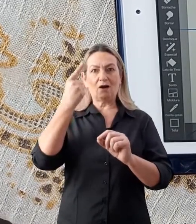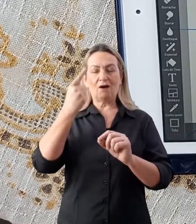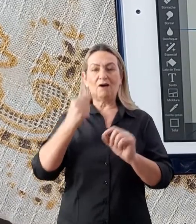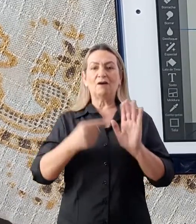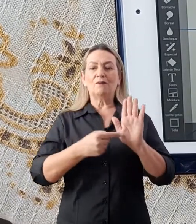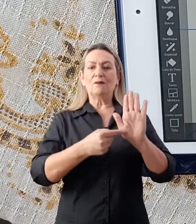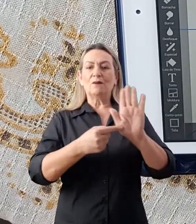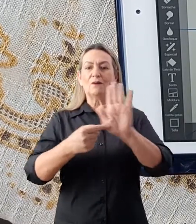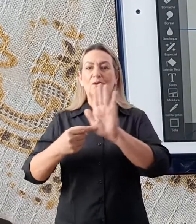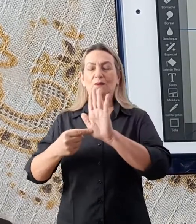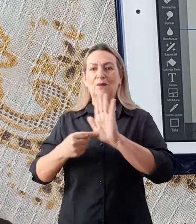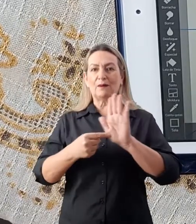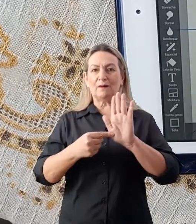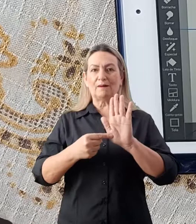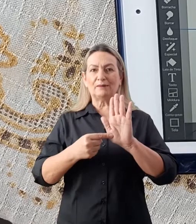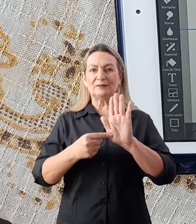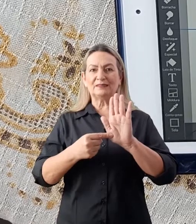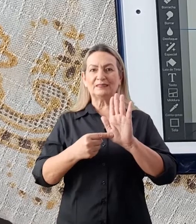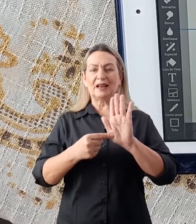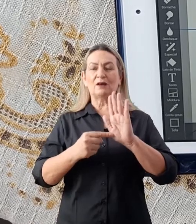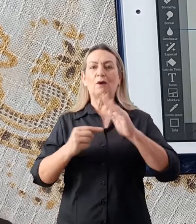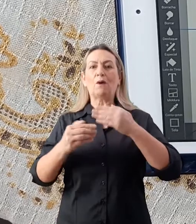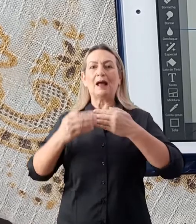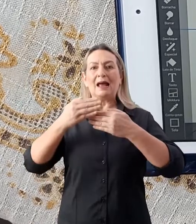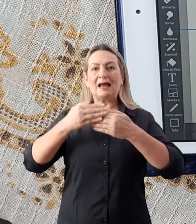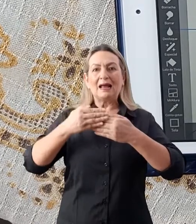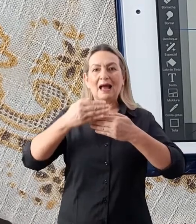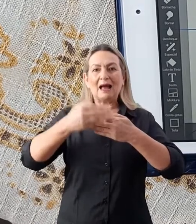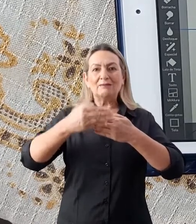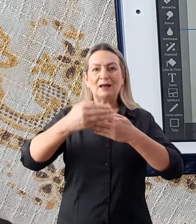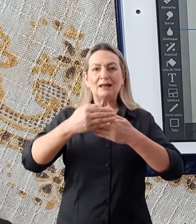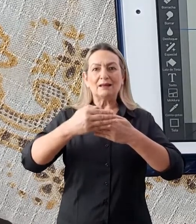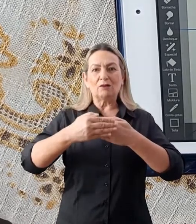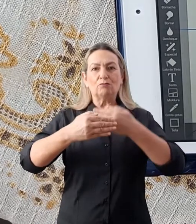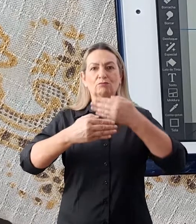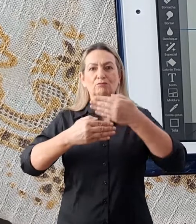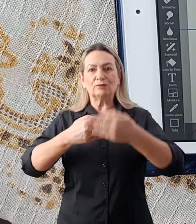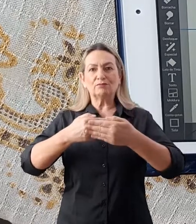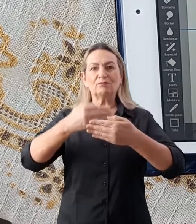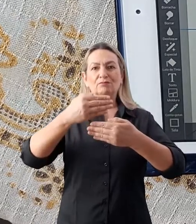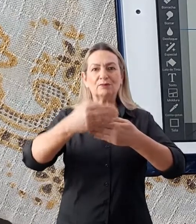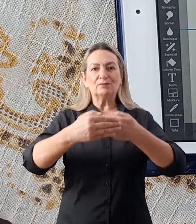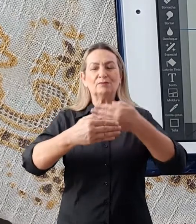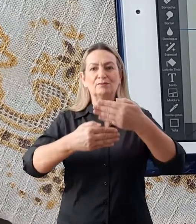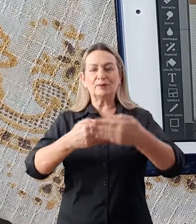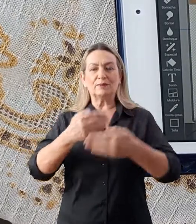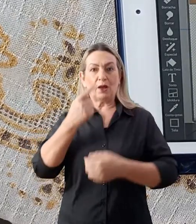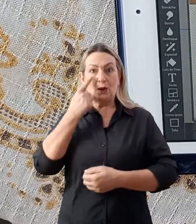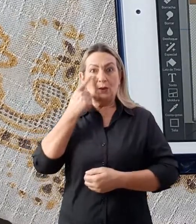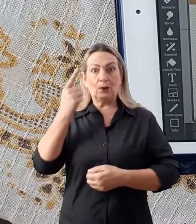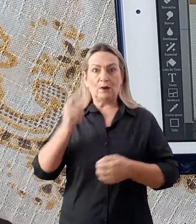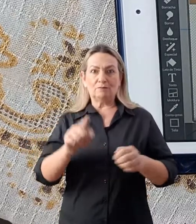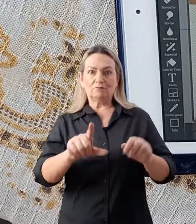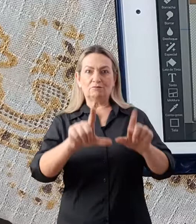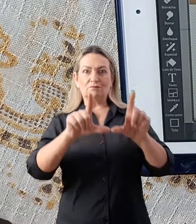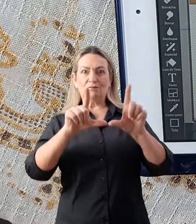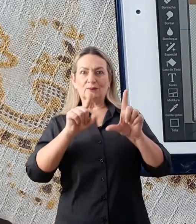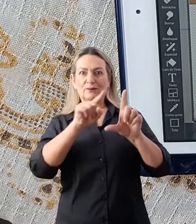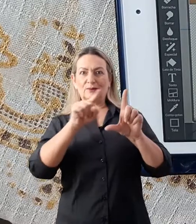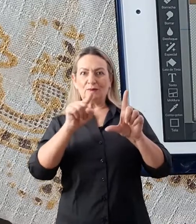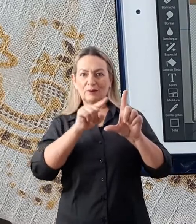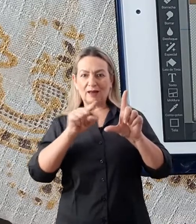camada. Vamos deixar essa nova camada por baixo do nosso contorno. E aí a gente vai conseguir, por